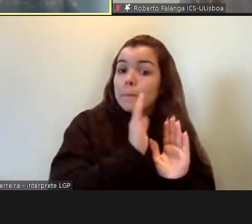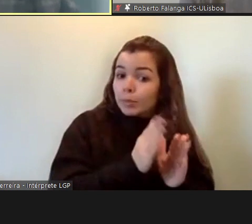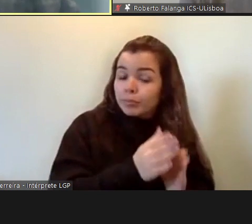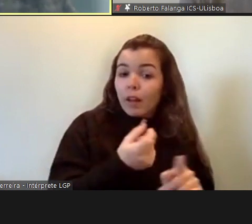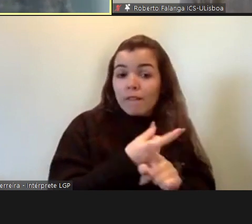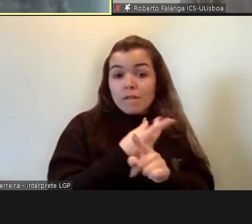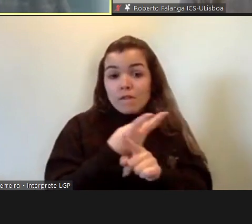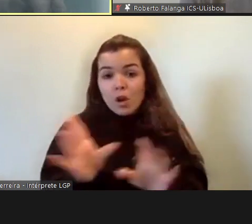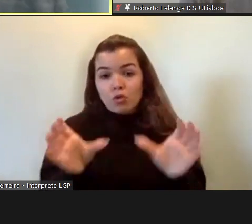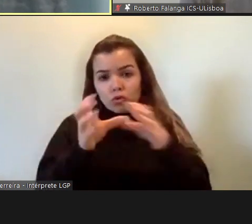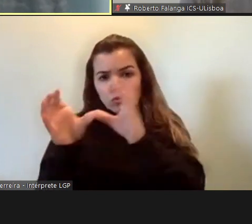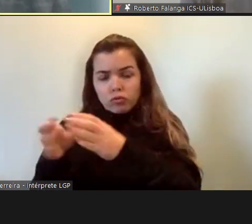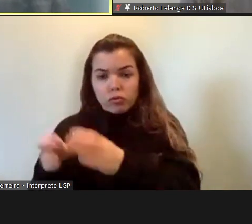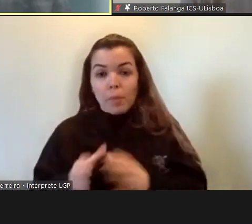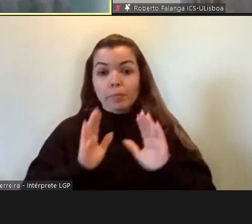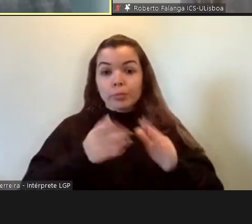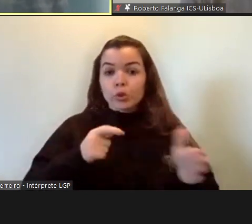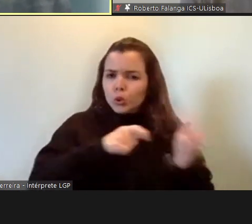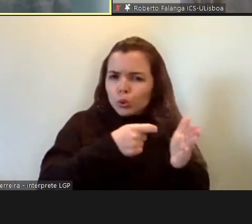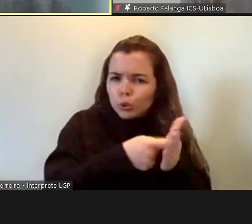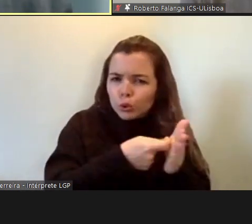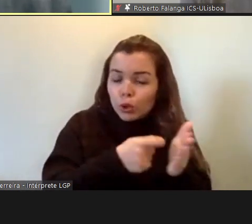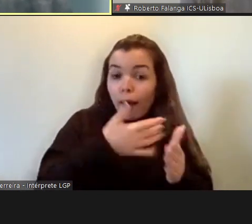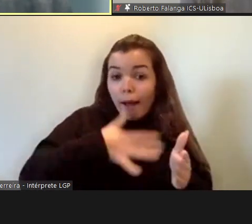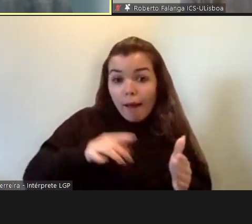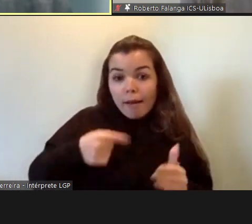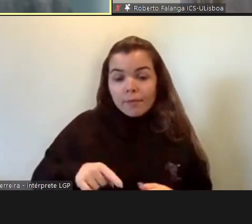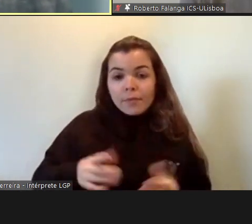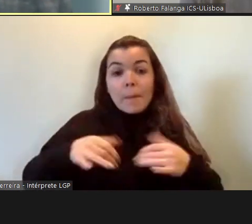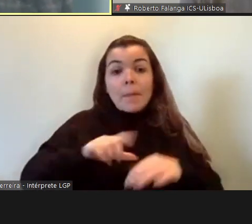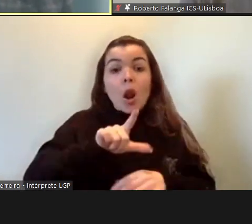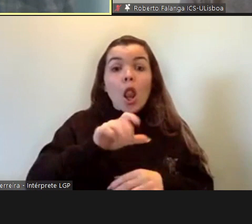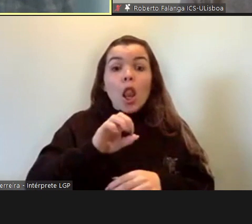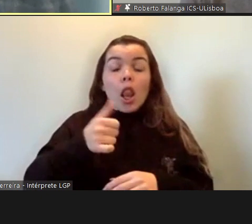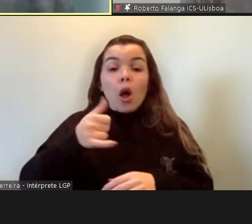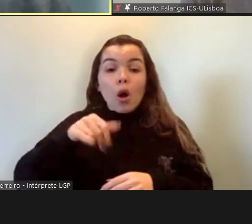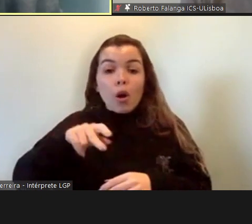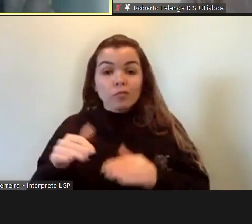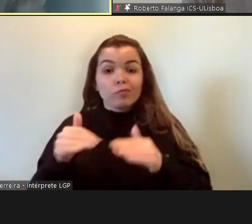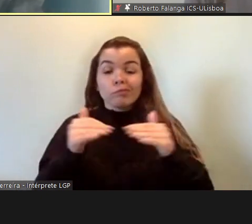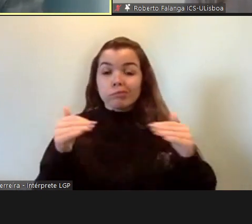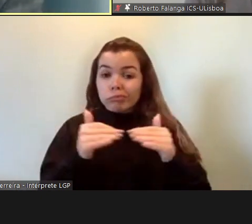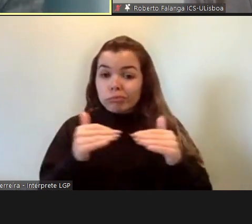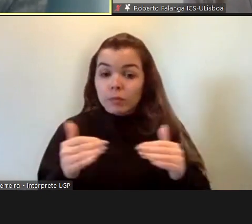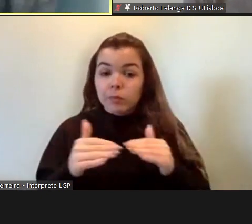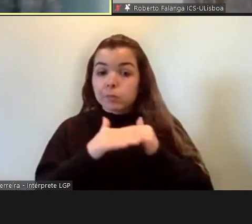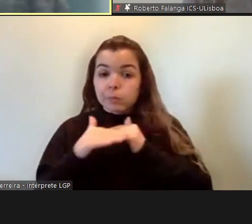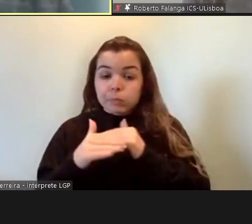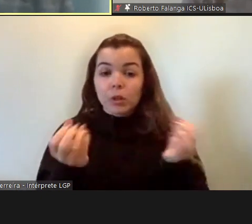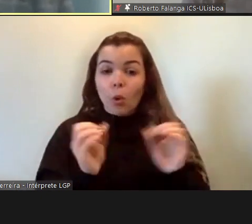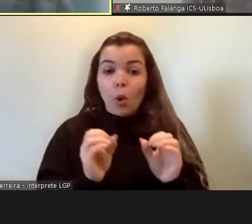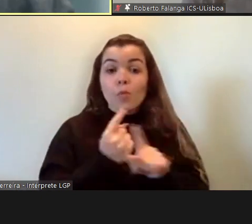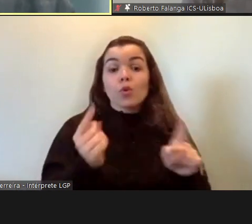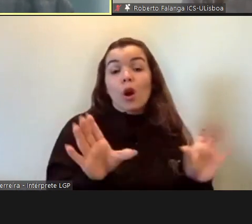vários grupos querem fazer pressão. O problema é quando o lobbying não é equitativo. Isto é, há grupos que têm muito mais influência que